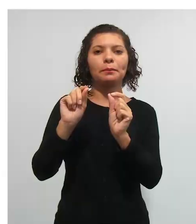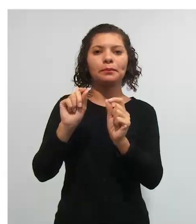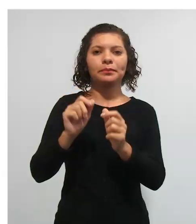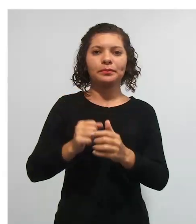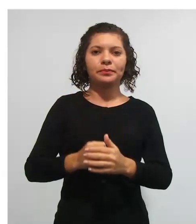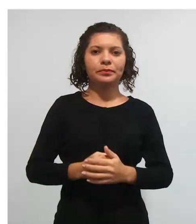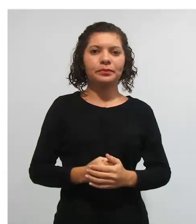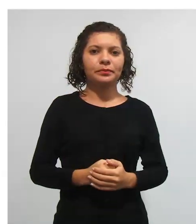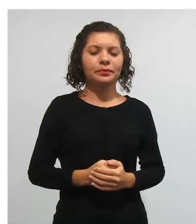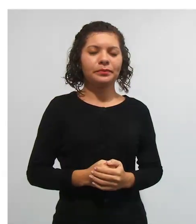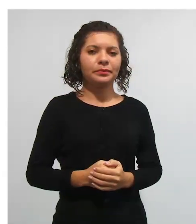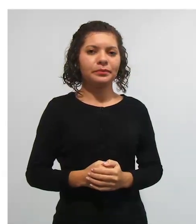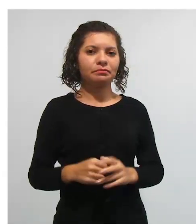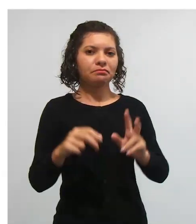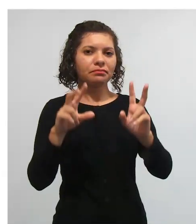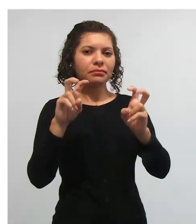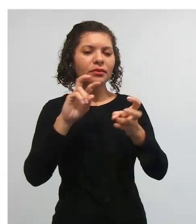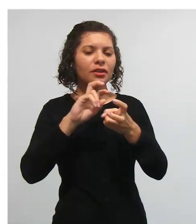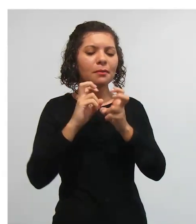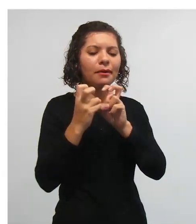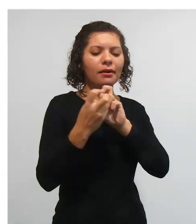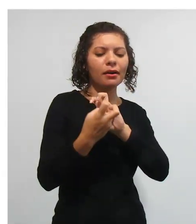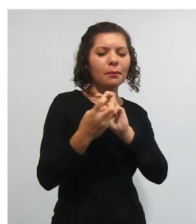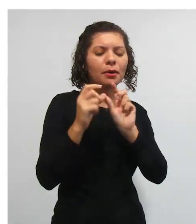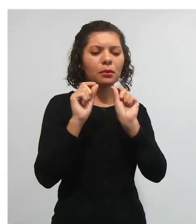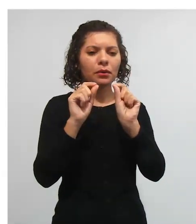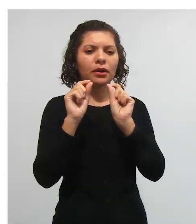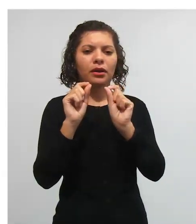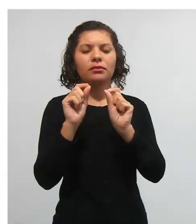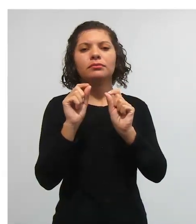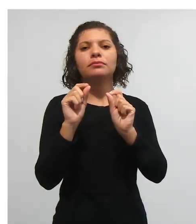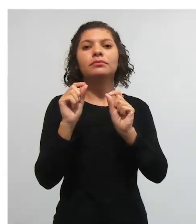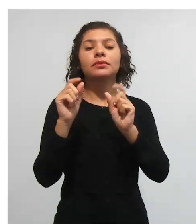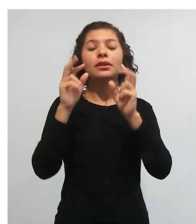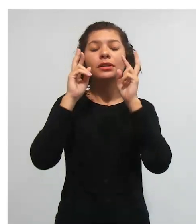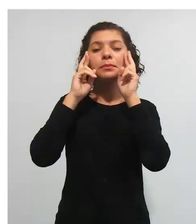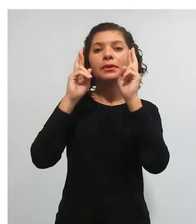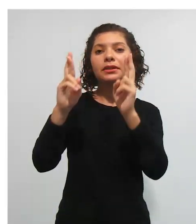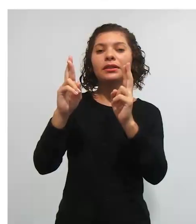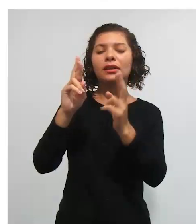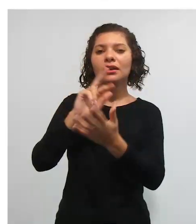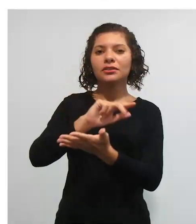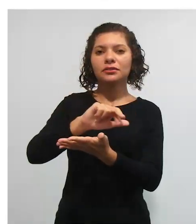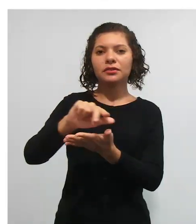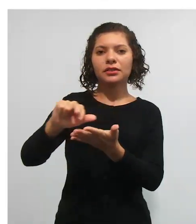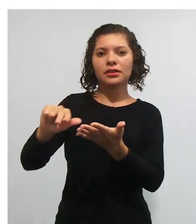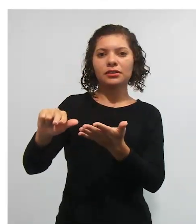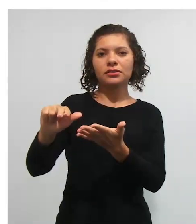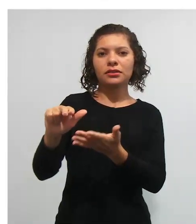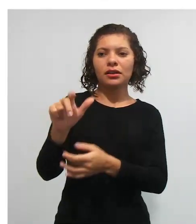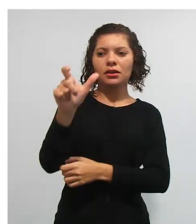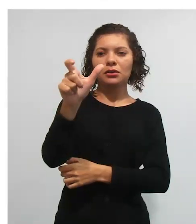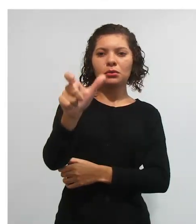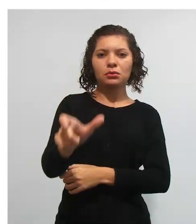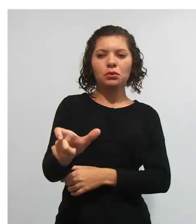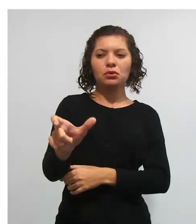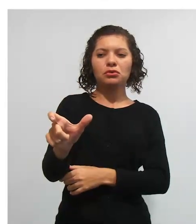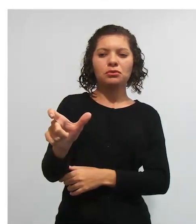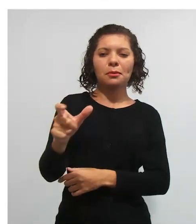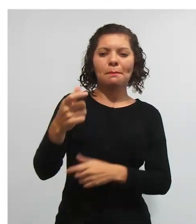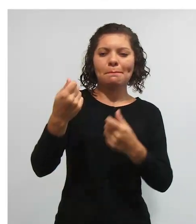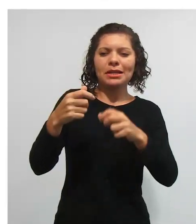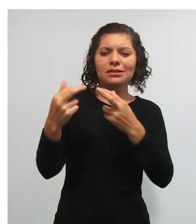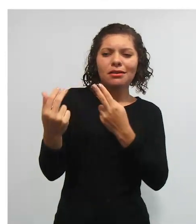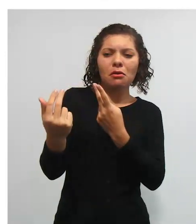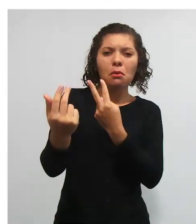diferença professora você falou da capoeira então respeitar a diferença não pode ficar deixar que o outro seja como